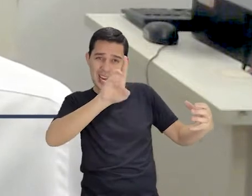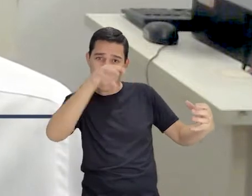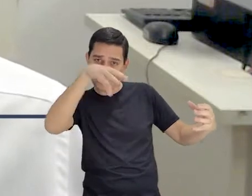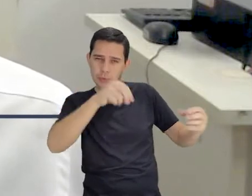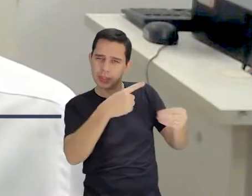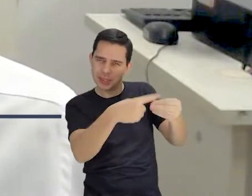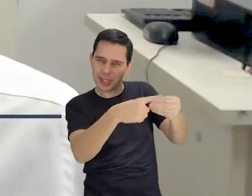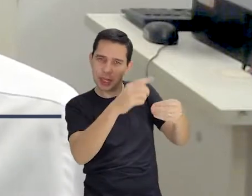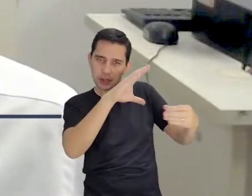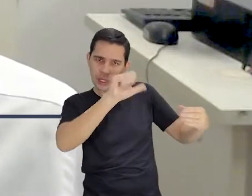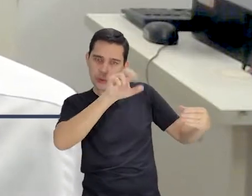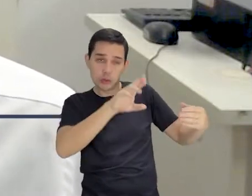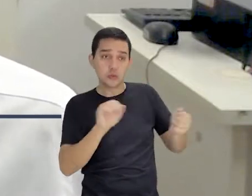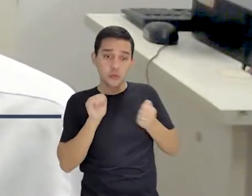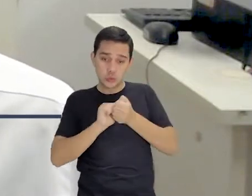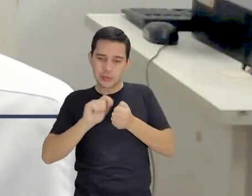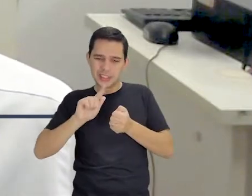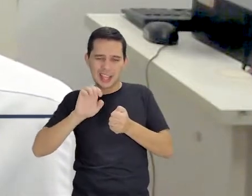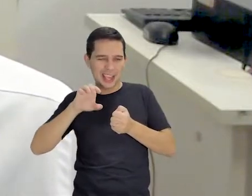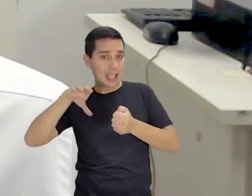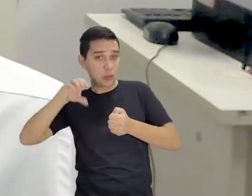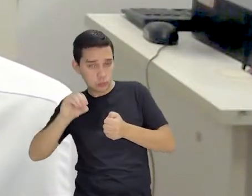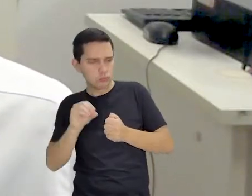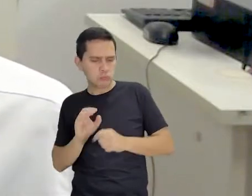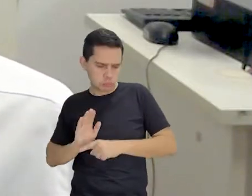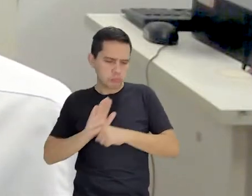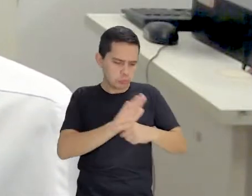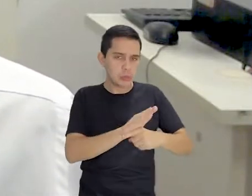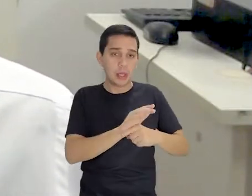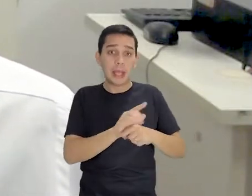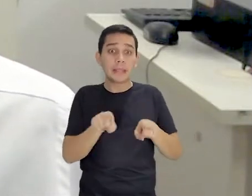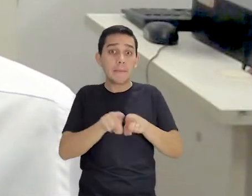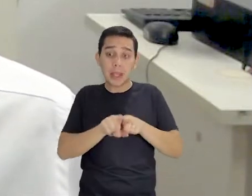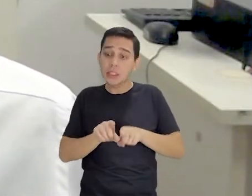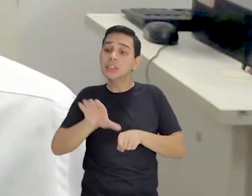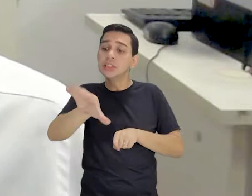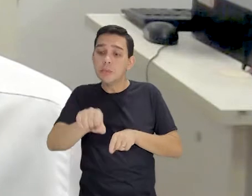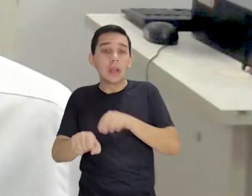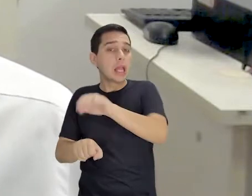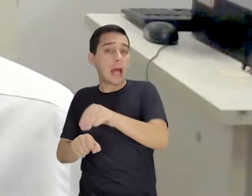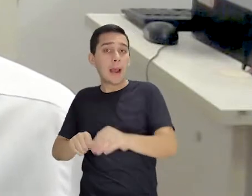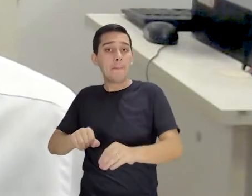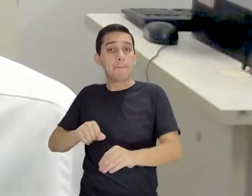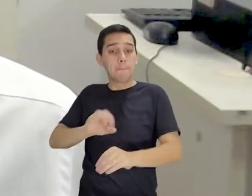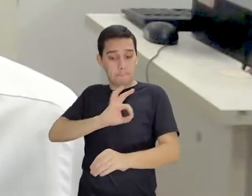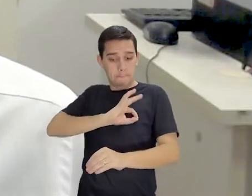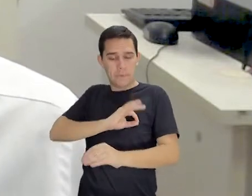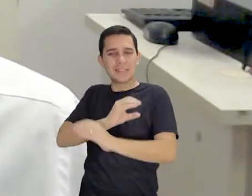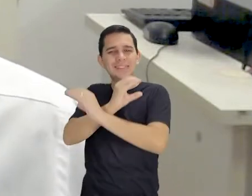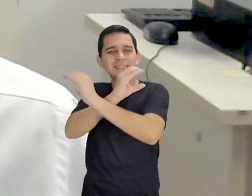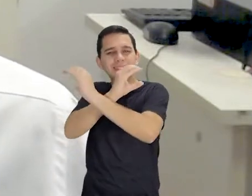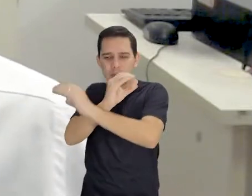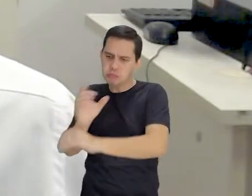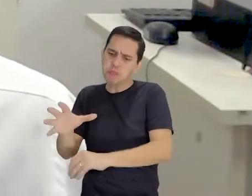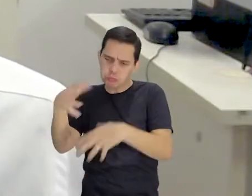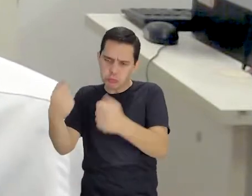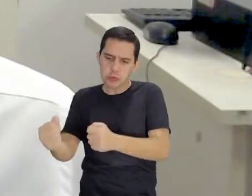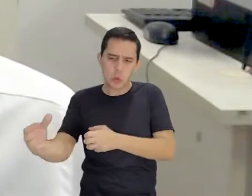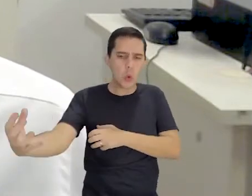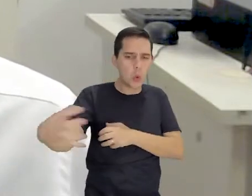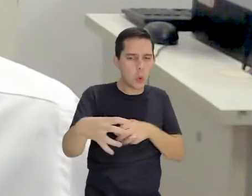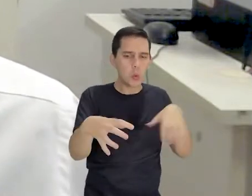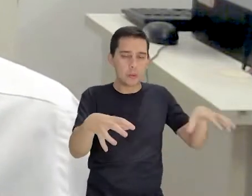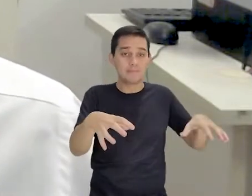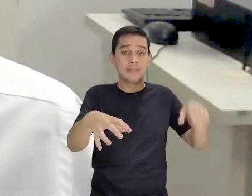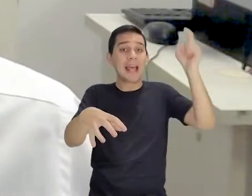o GAECO se estendeu também à Polícia Civil, que contribuiu maciçamente para a realização das investigações,